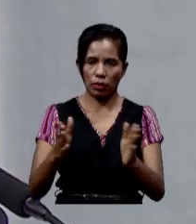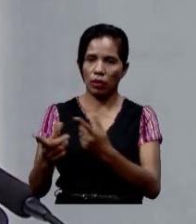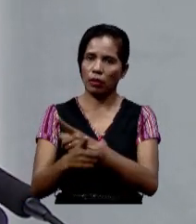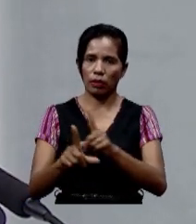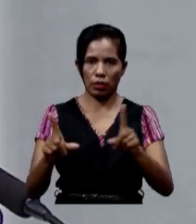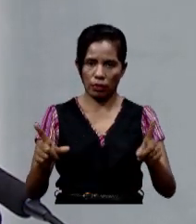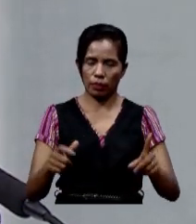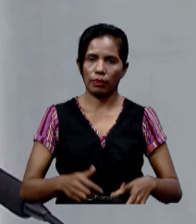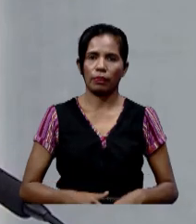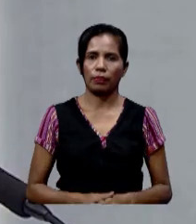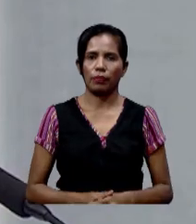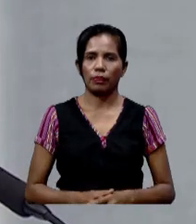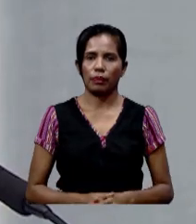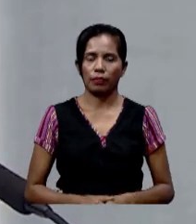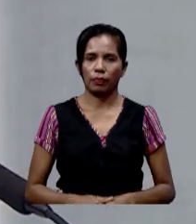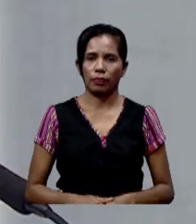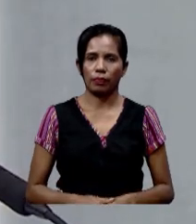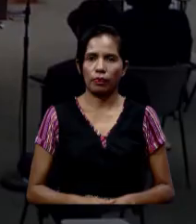nian.